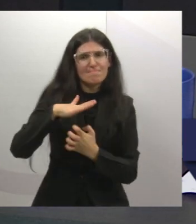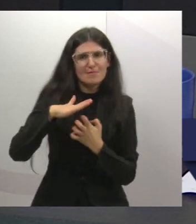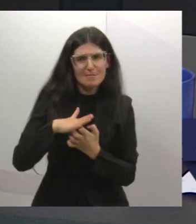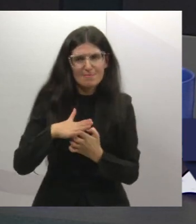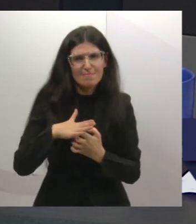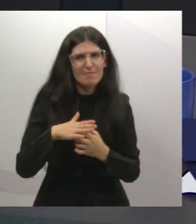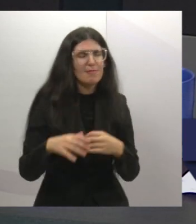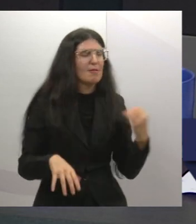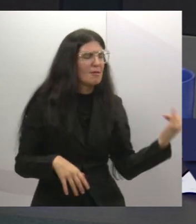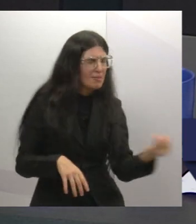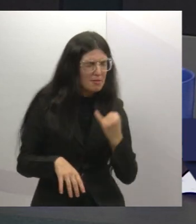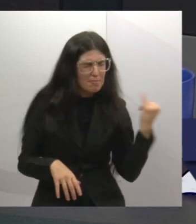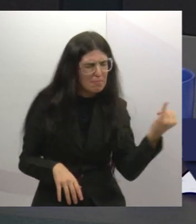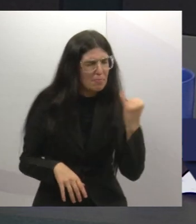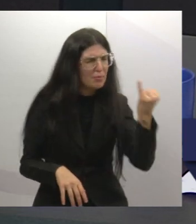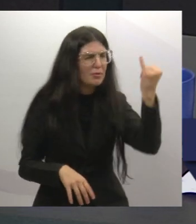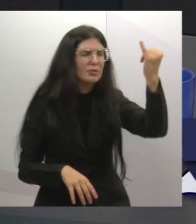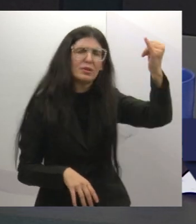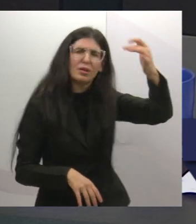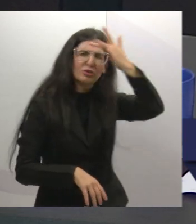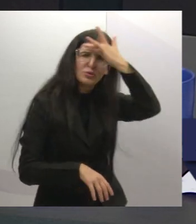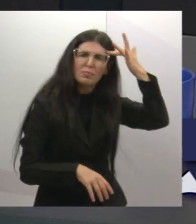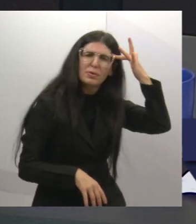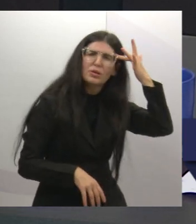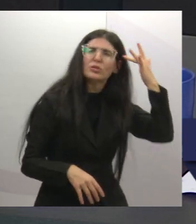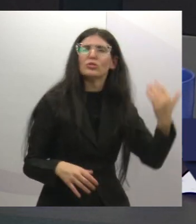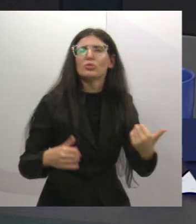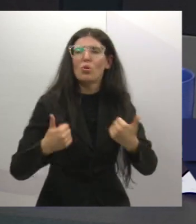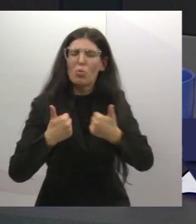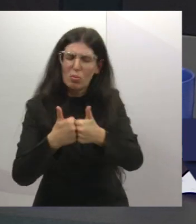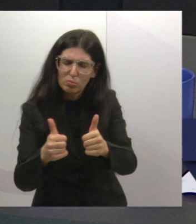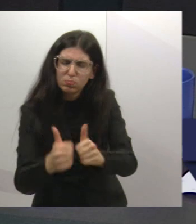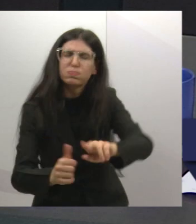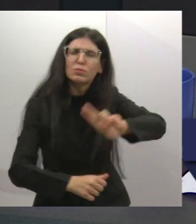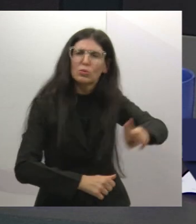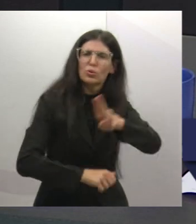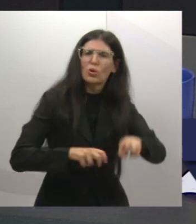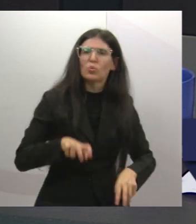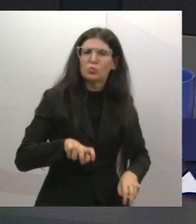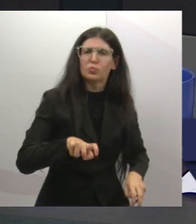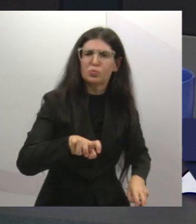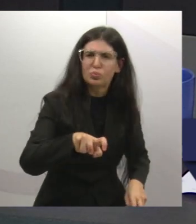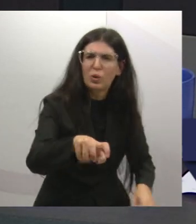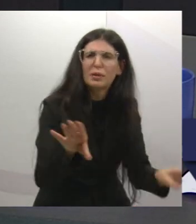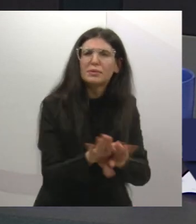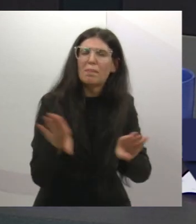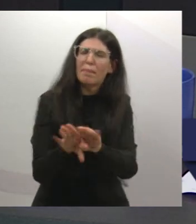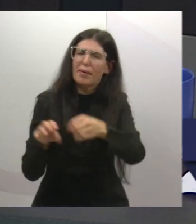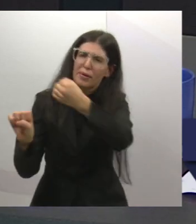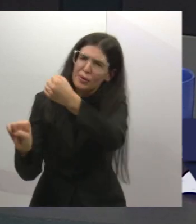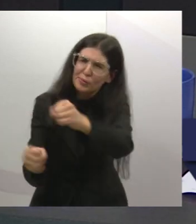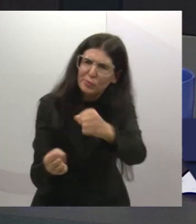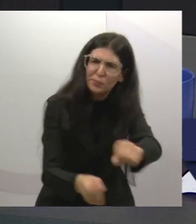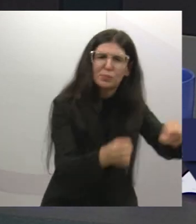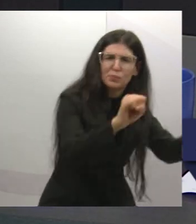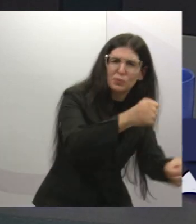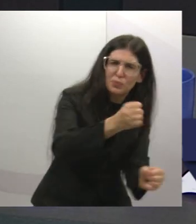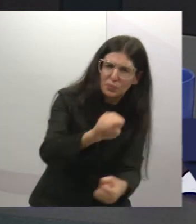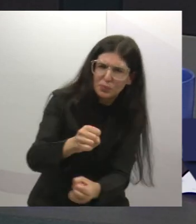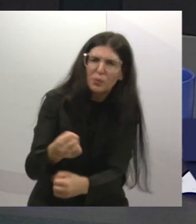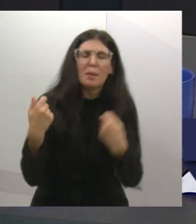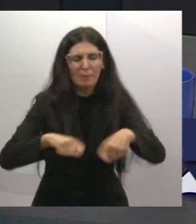para a população, em questão de saúde, de higiene, como é ambiental, no questão do transporte coletivo, que